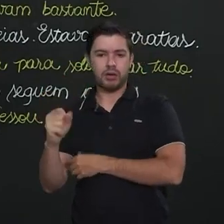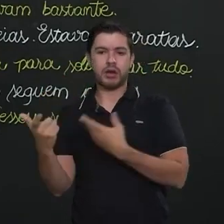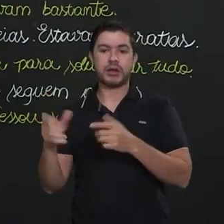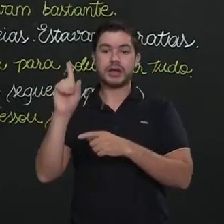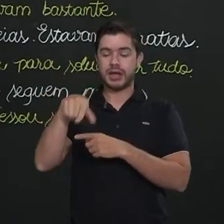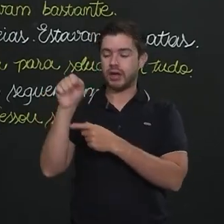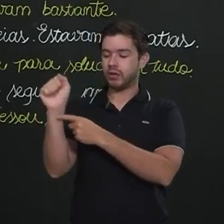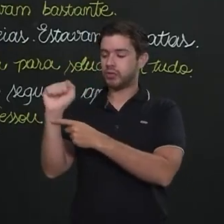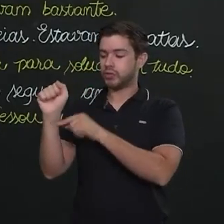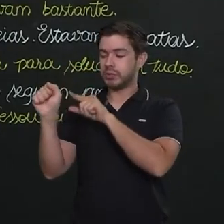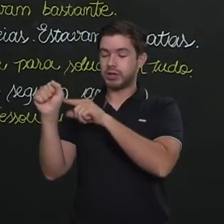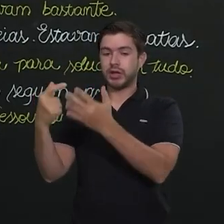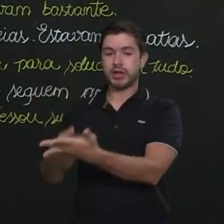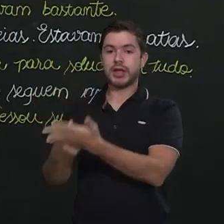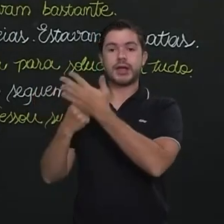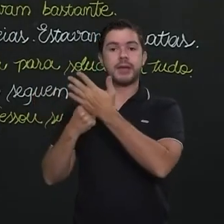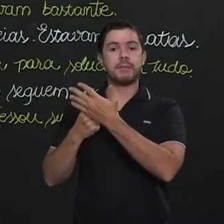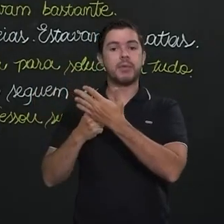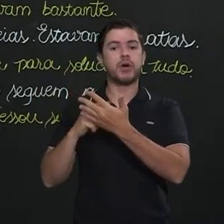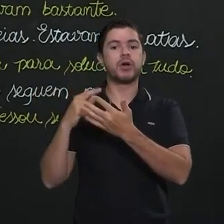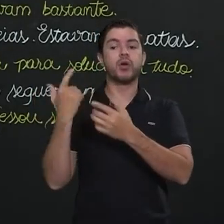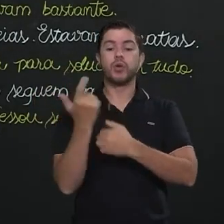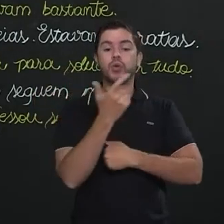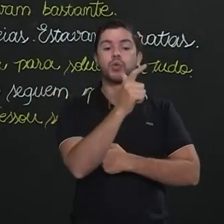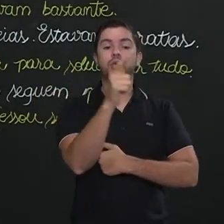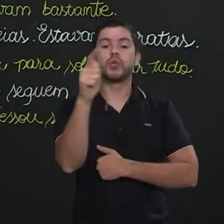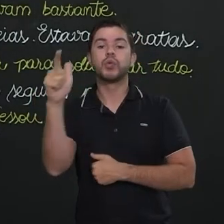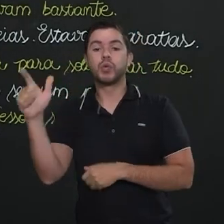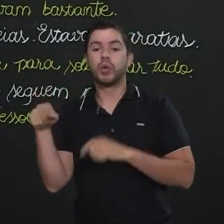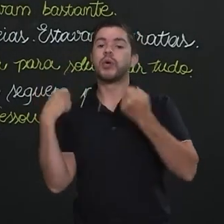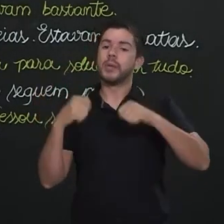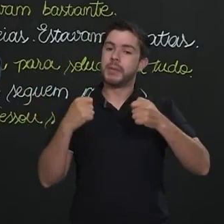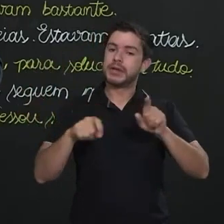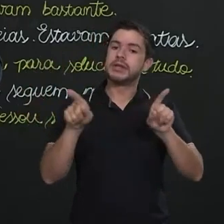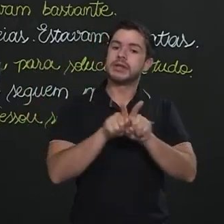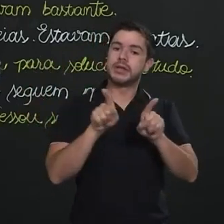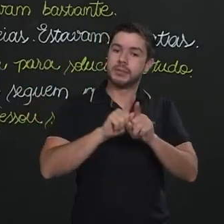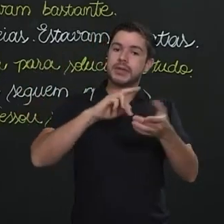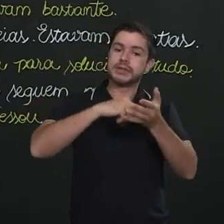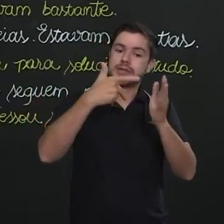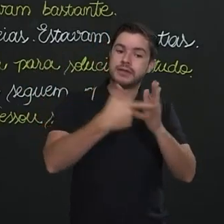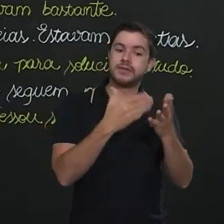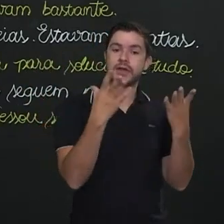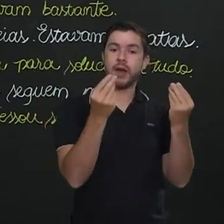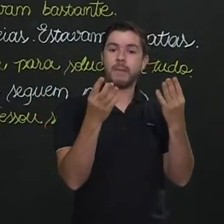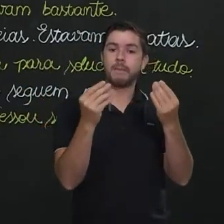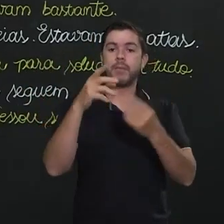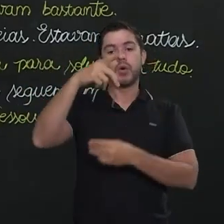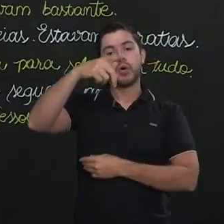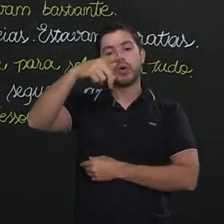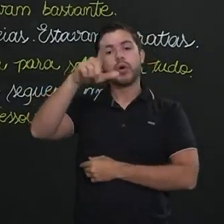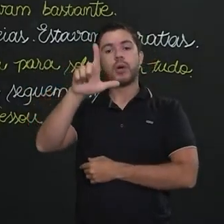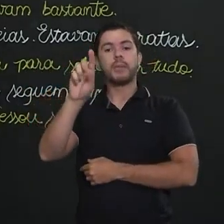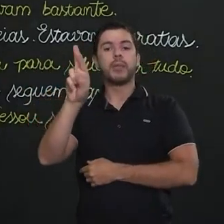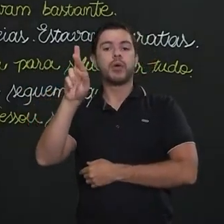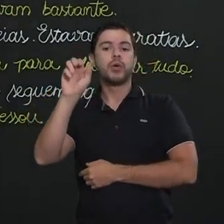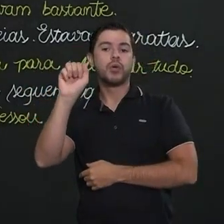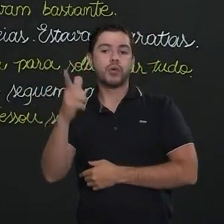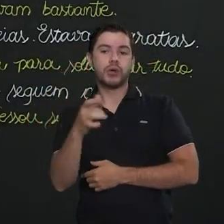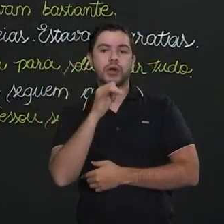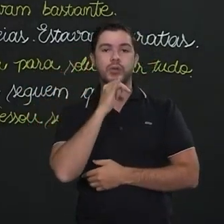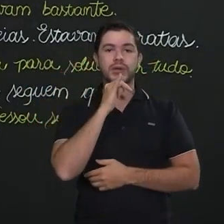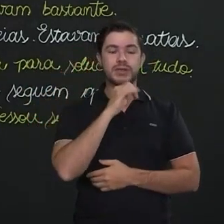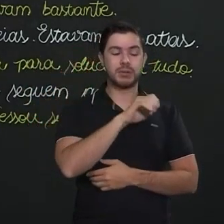que determina para a gente por que os outros termos também precisam estar no plural. As